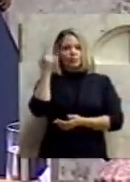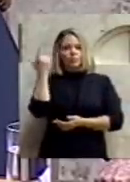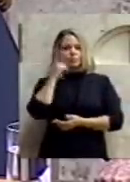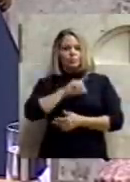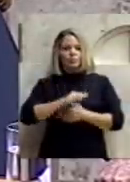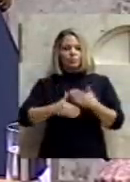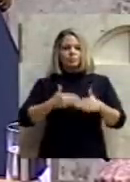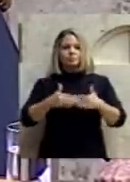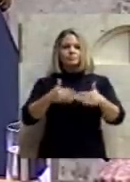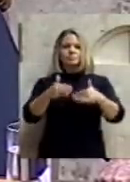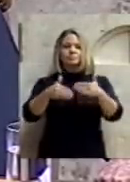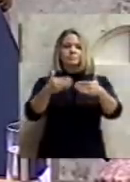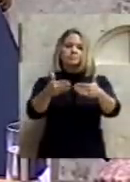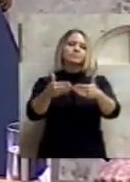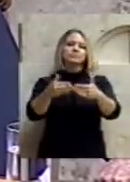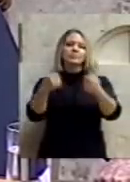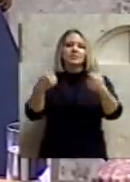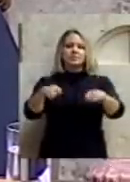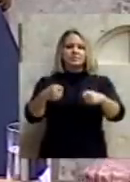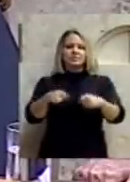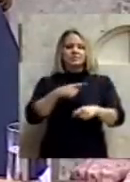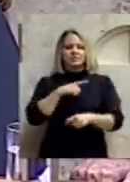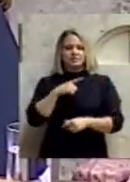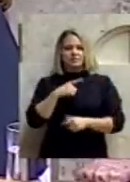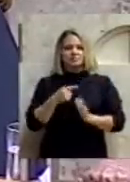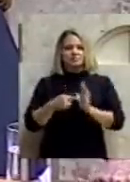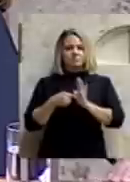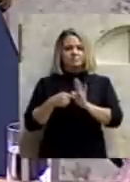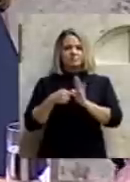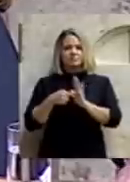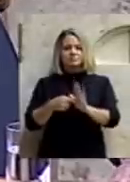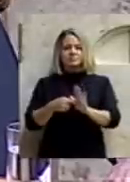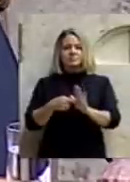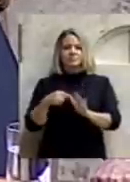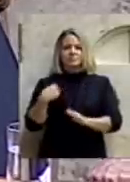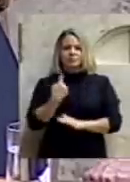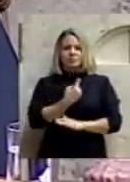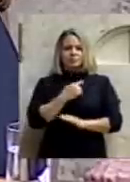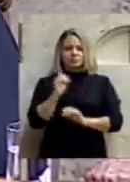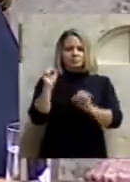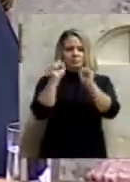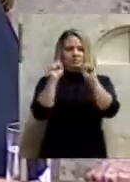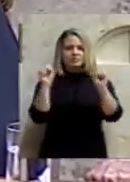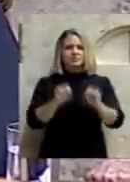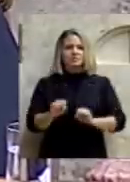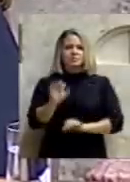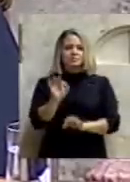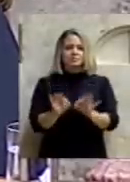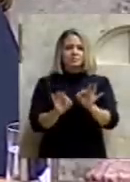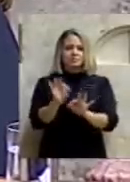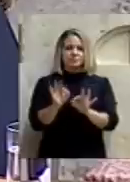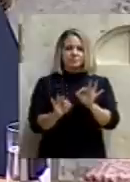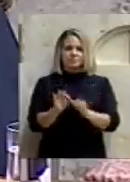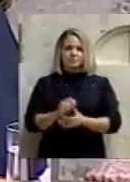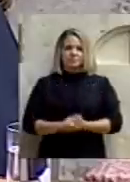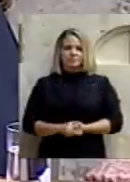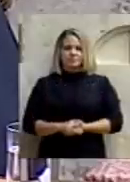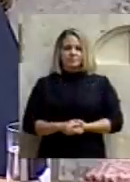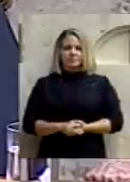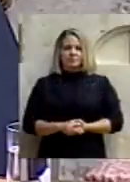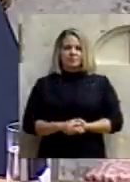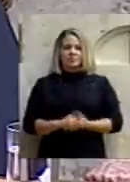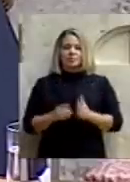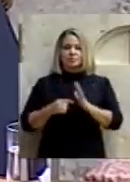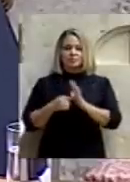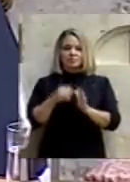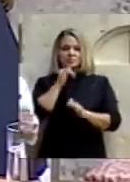da construção necessariamente permanente e plural do nosso sistema de justiça. Quando contemplamos um